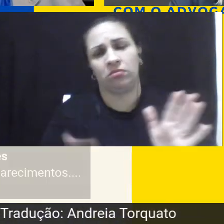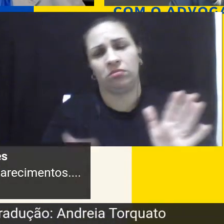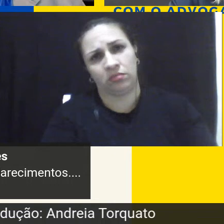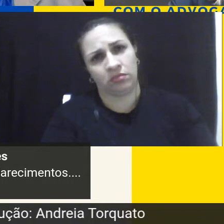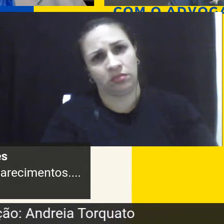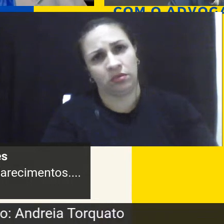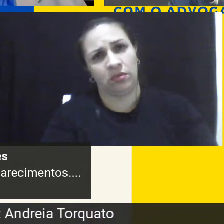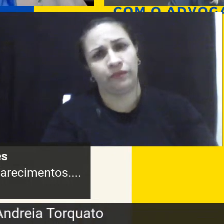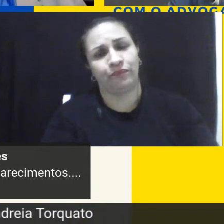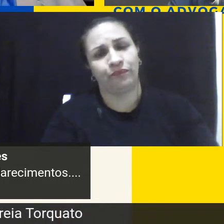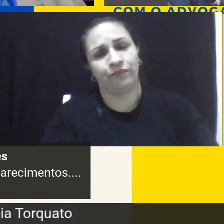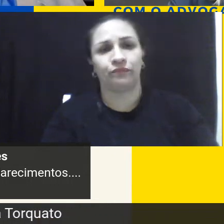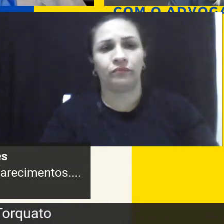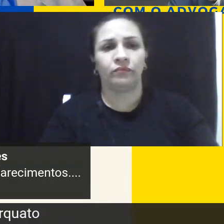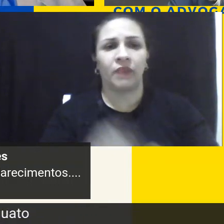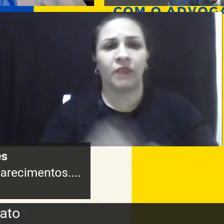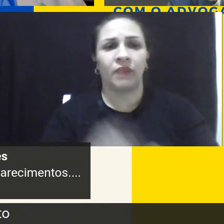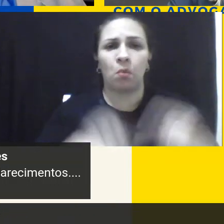Brasil ainda.